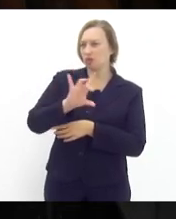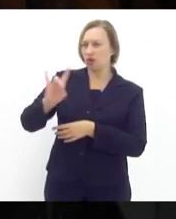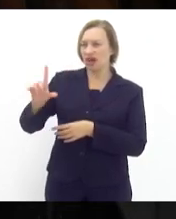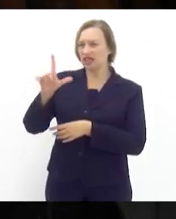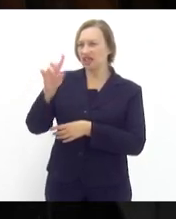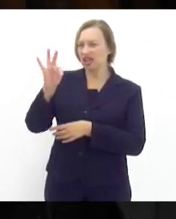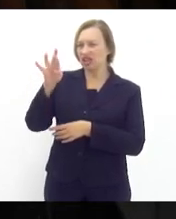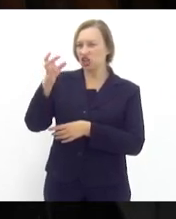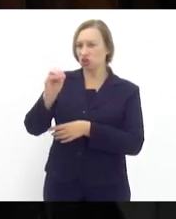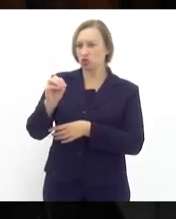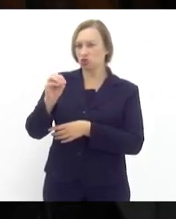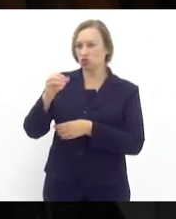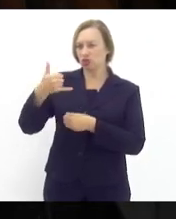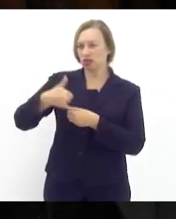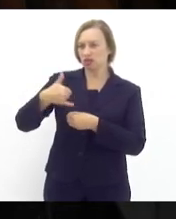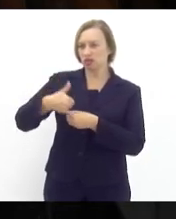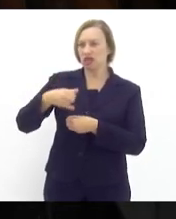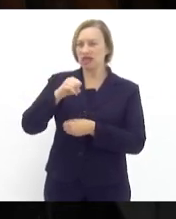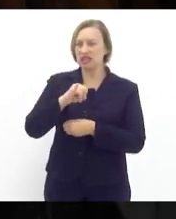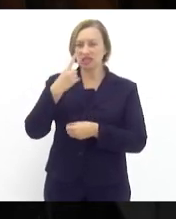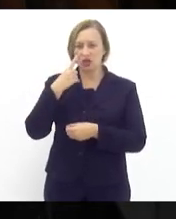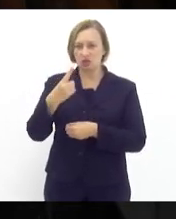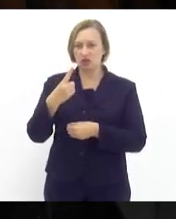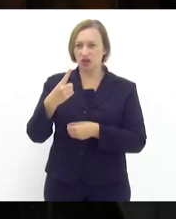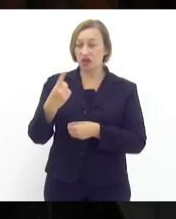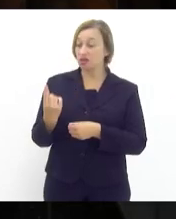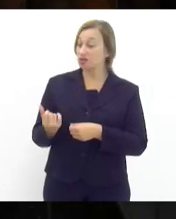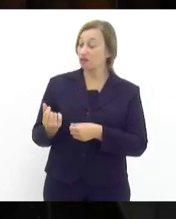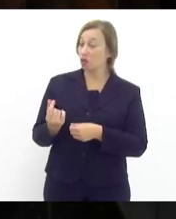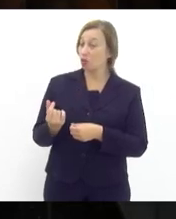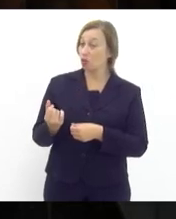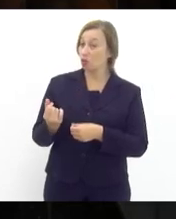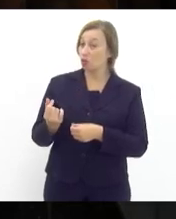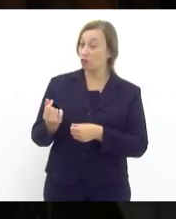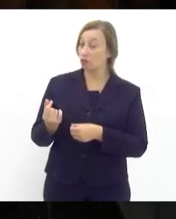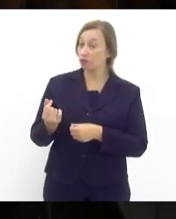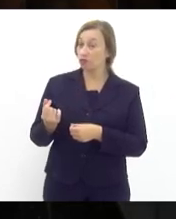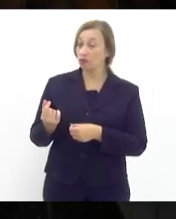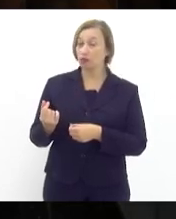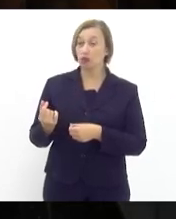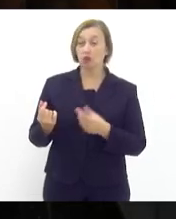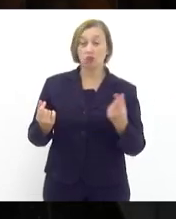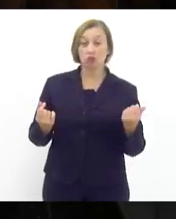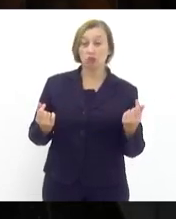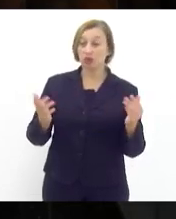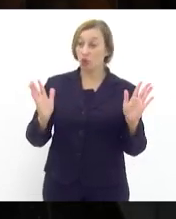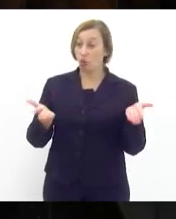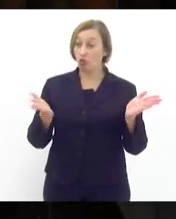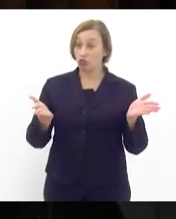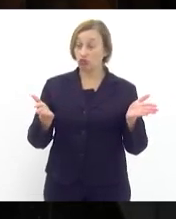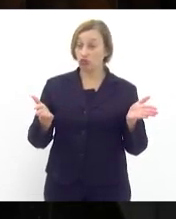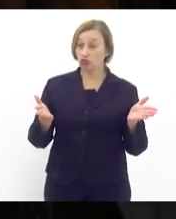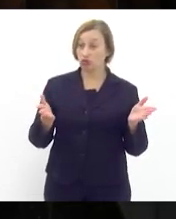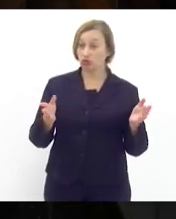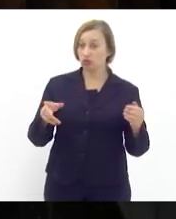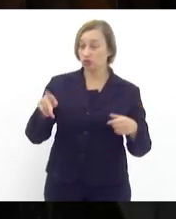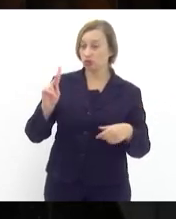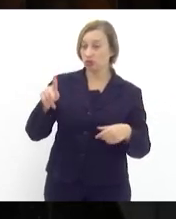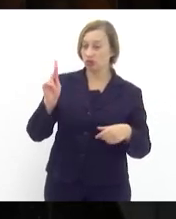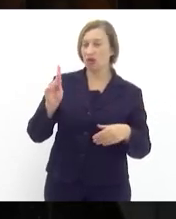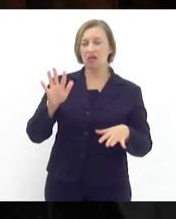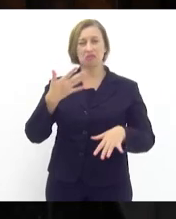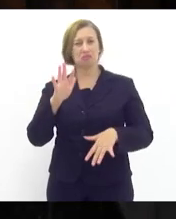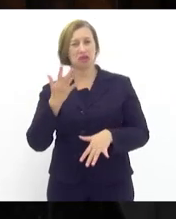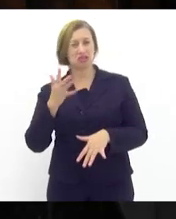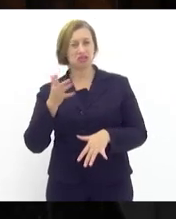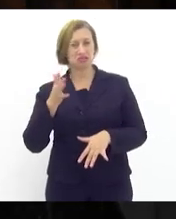gasolina Se eu jogar este valor para o preço da gasolina hoje daria uma alíquota